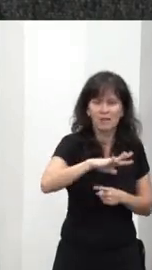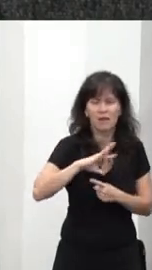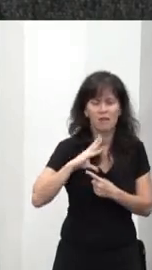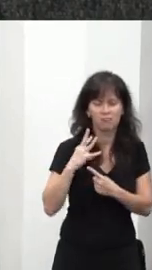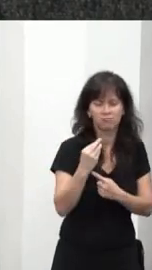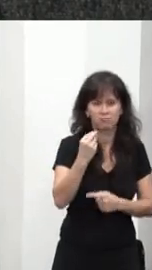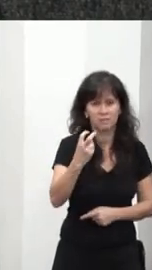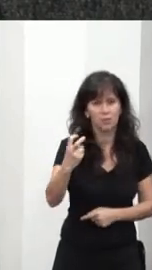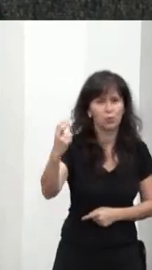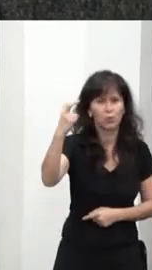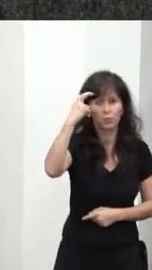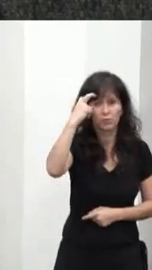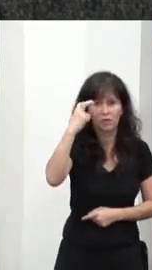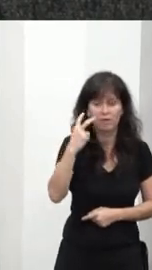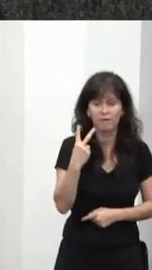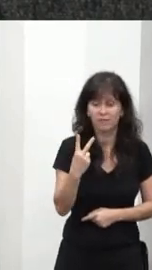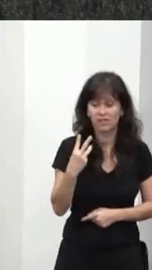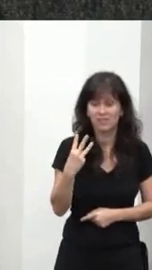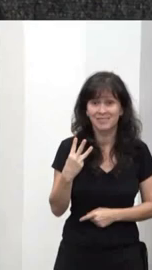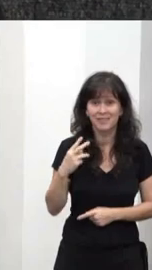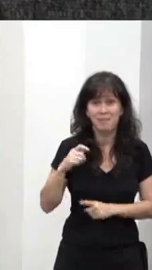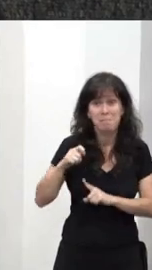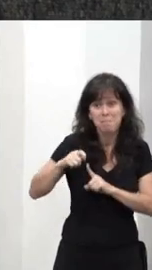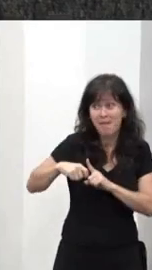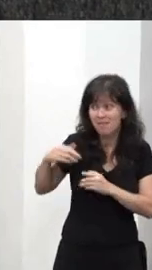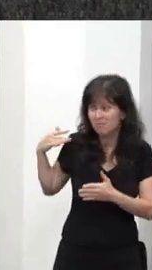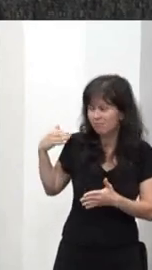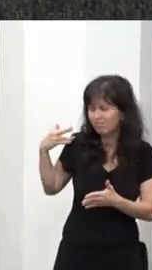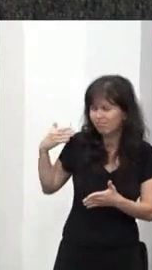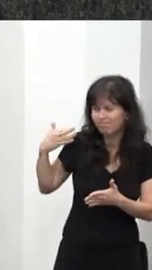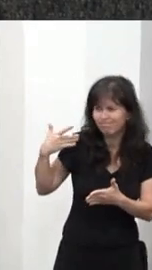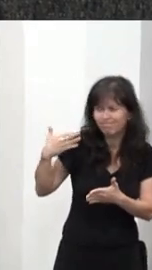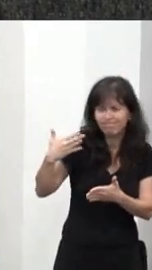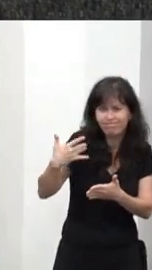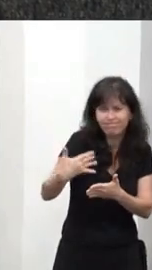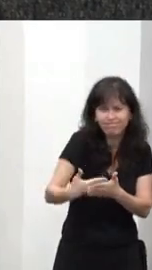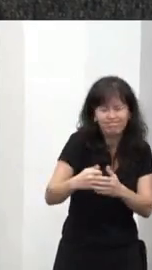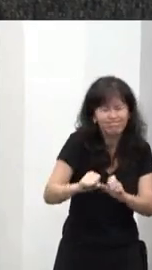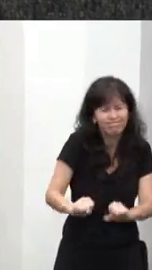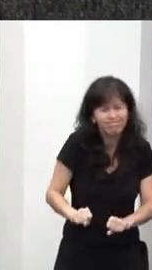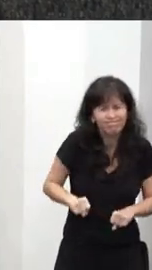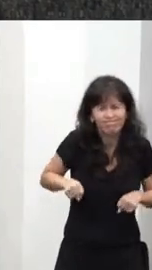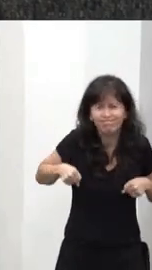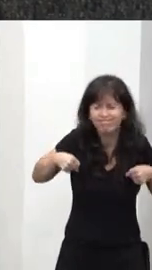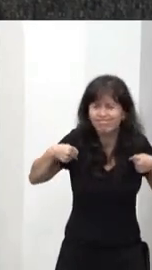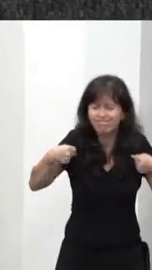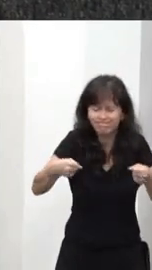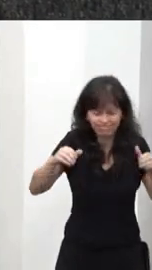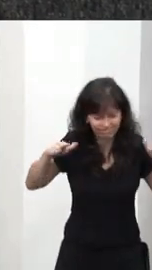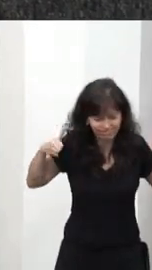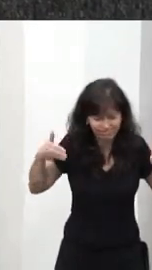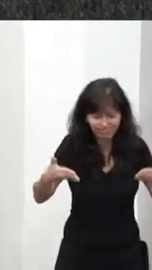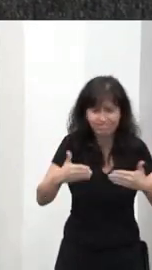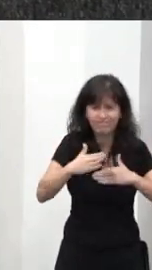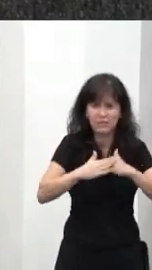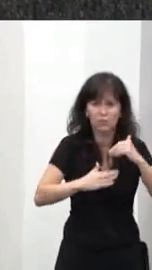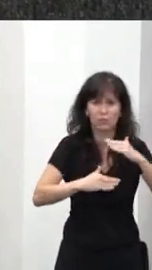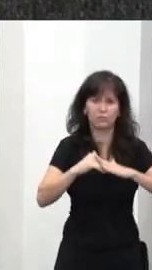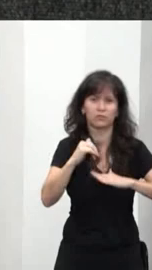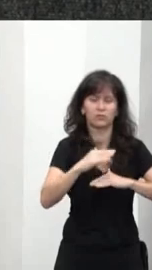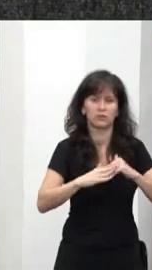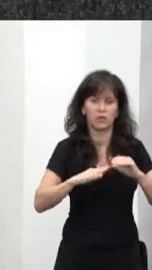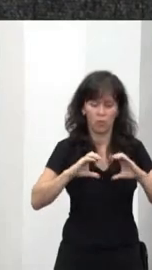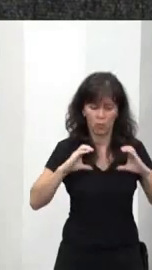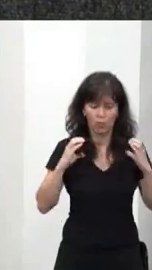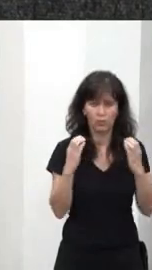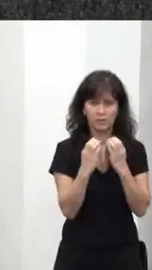há 23 meses se dedicam sobre essa matéria é a comunidade de